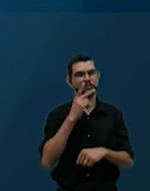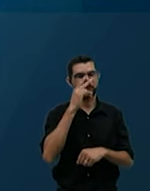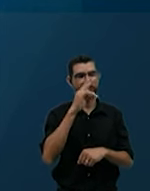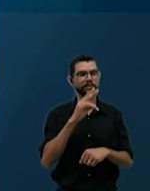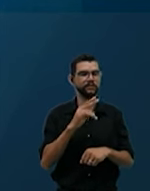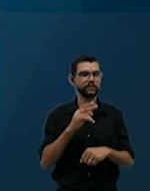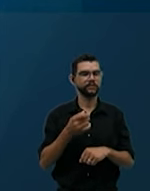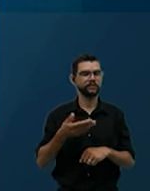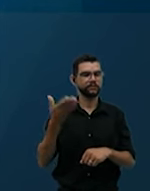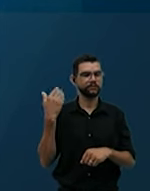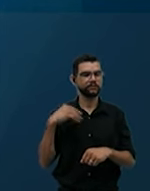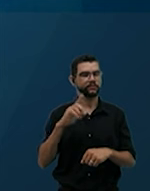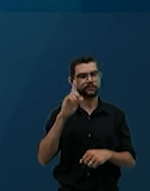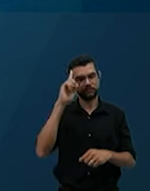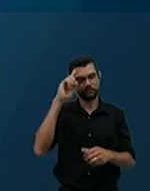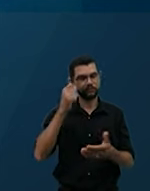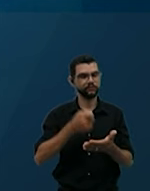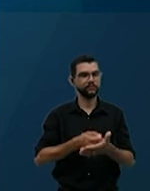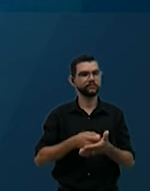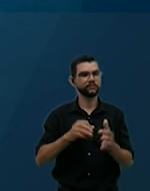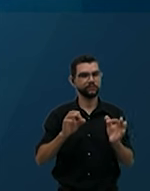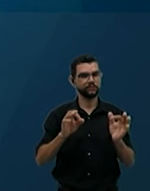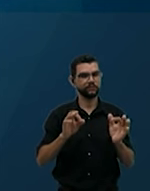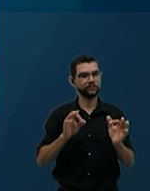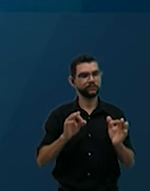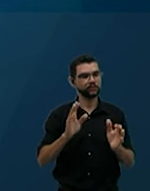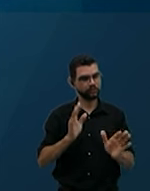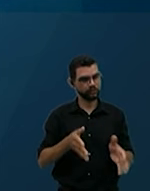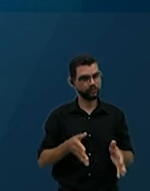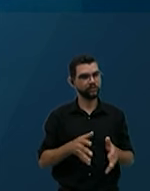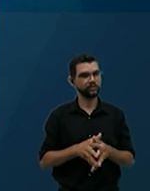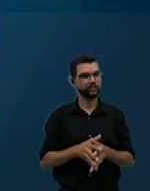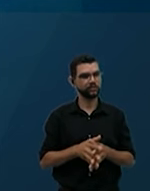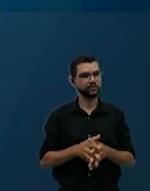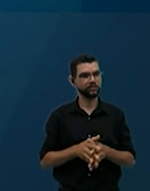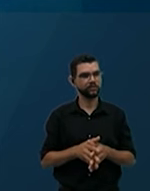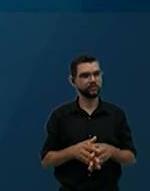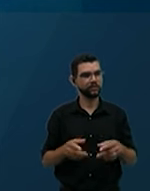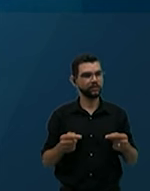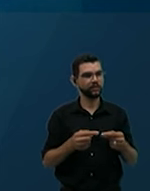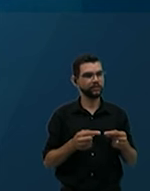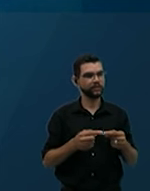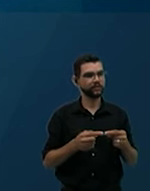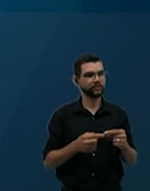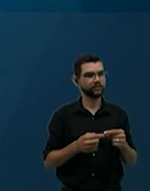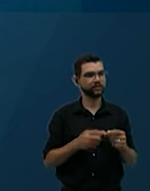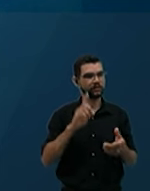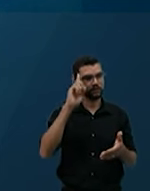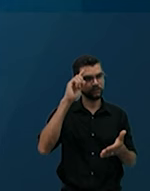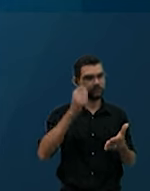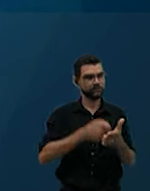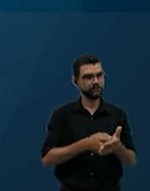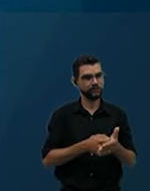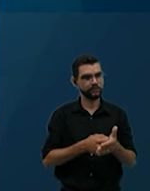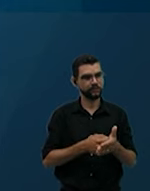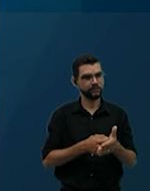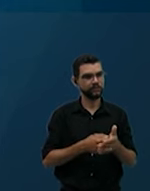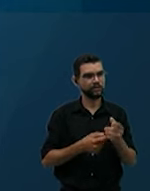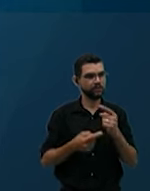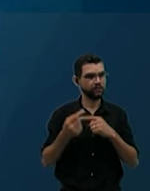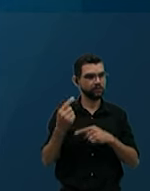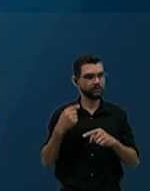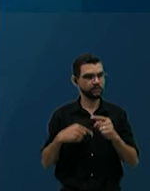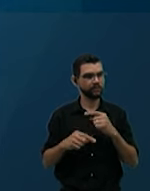utilizando-se ali as razões de decidido o tema de repercussão geral 1075 do Supremo Tribunal Federal. Então, aqui, o que nós